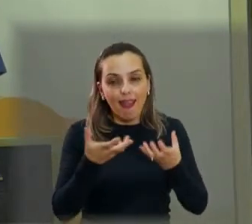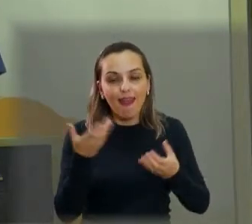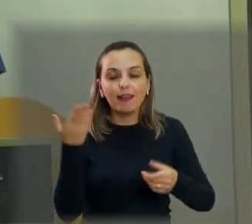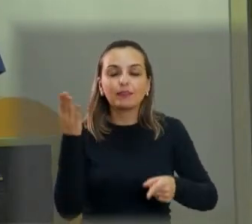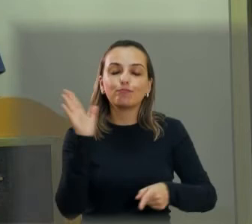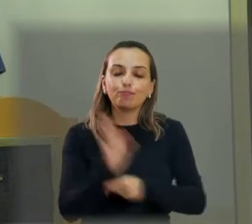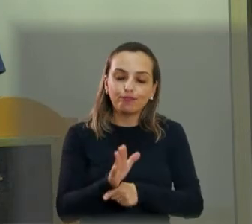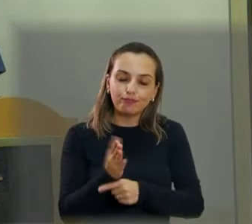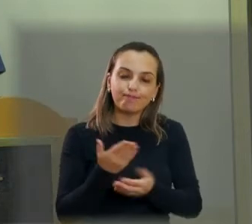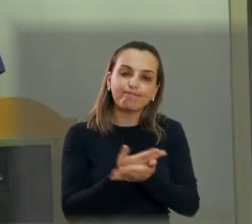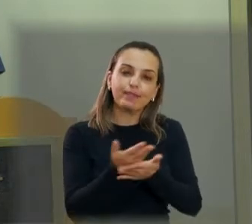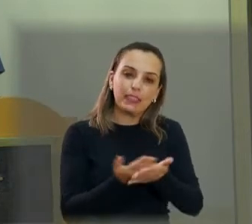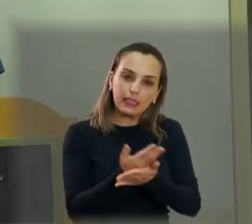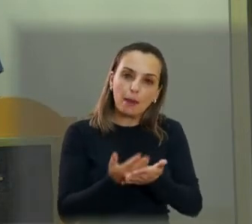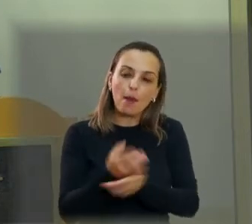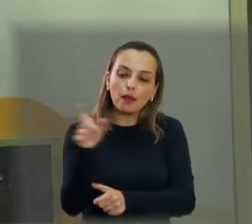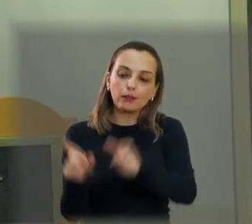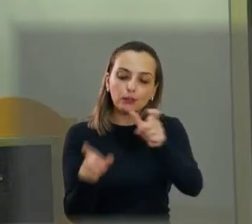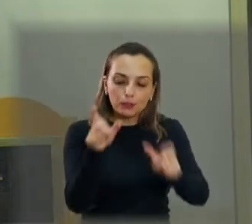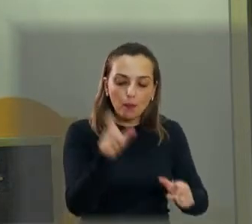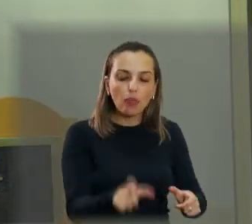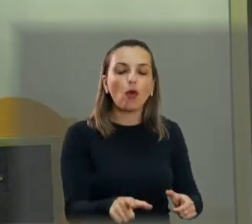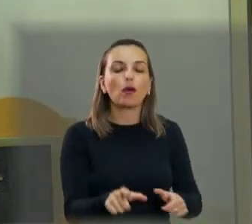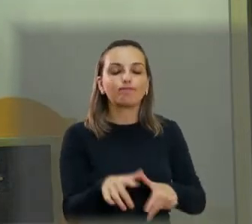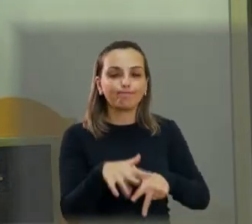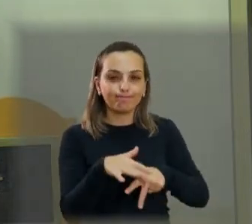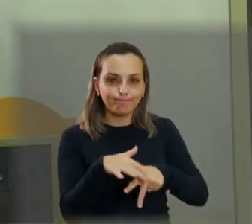assistência aos pacientes, né?